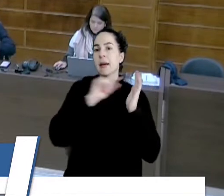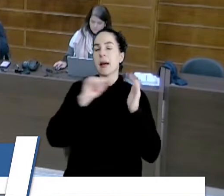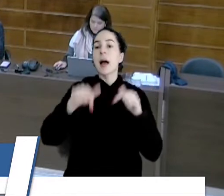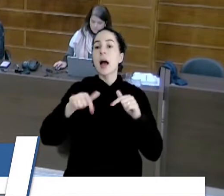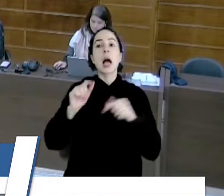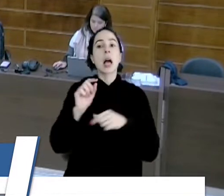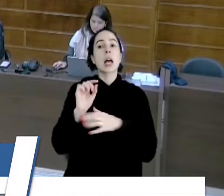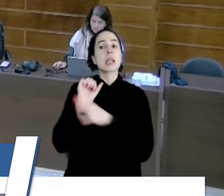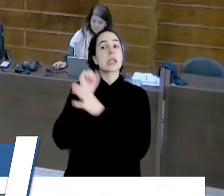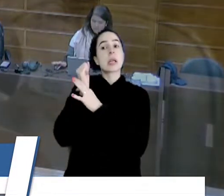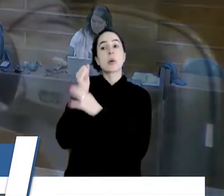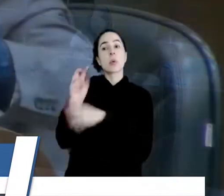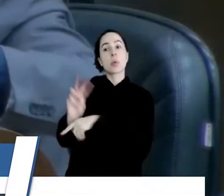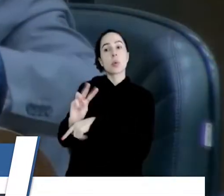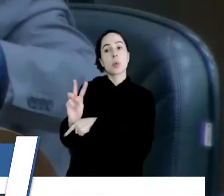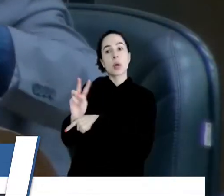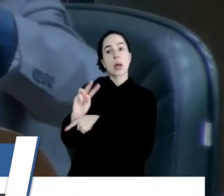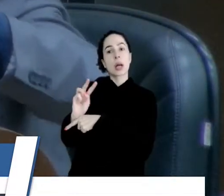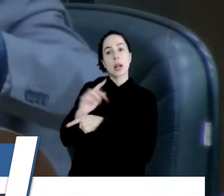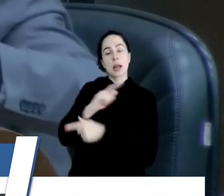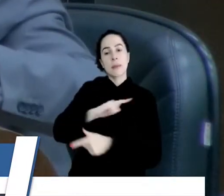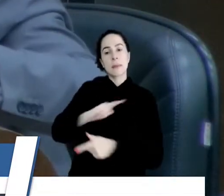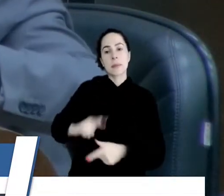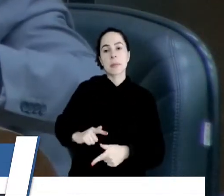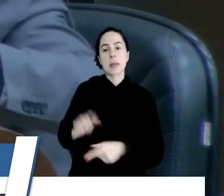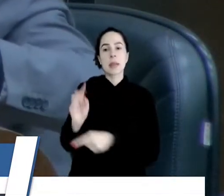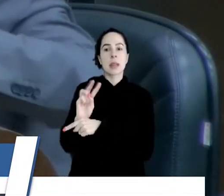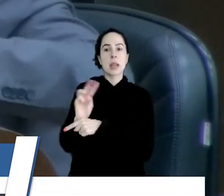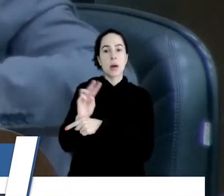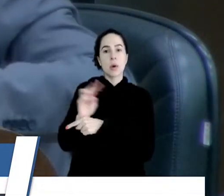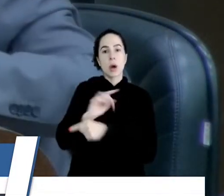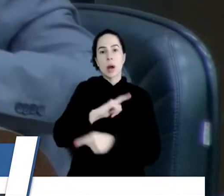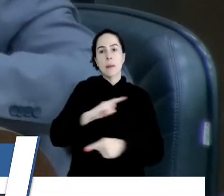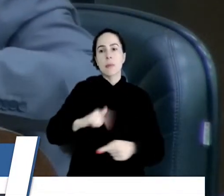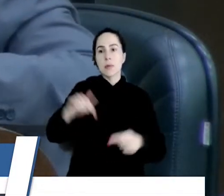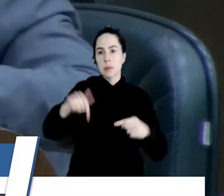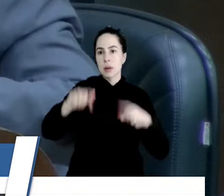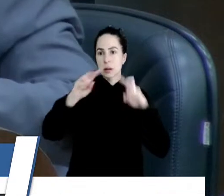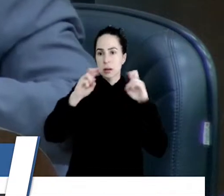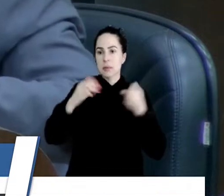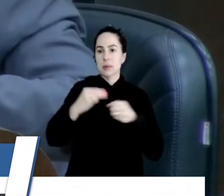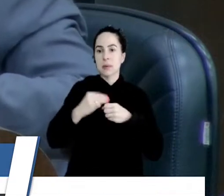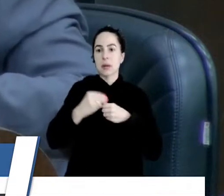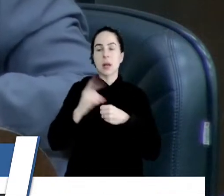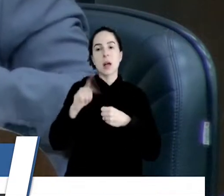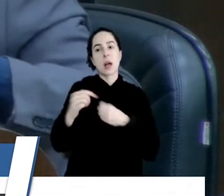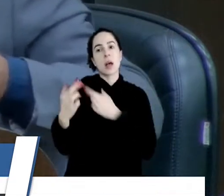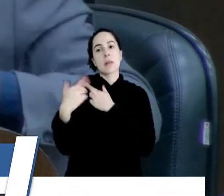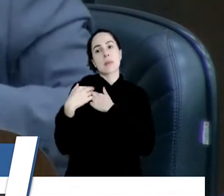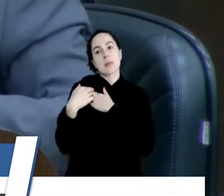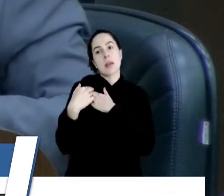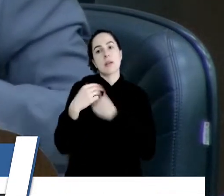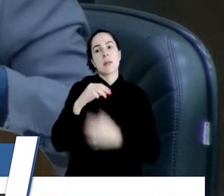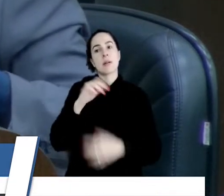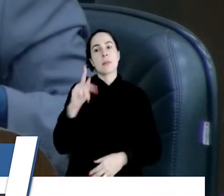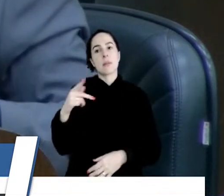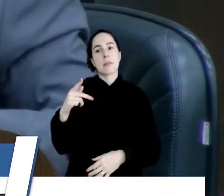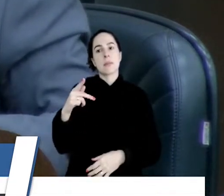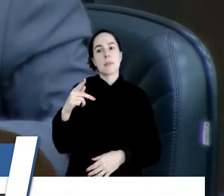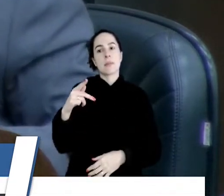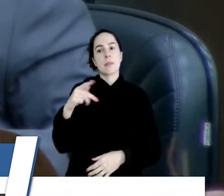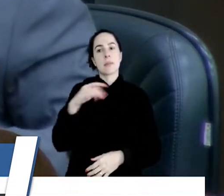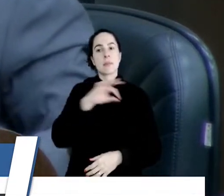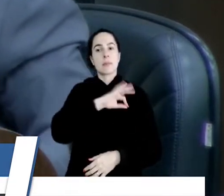né? E segurança pública, na questão do município, fica a cargo da Guarda Municipal, né? Artigo 144,